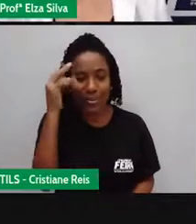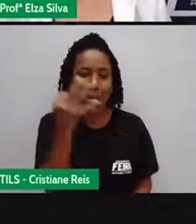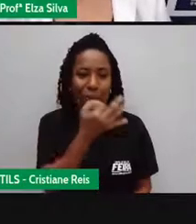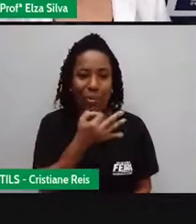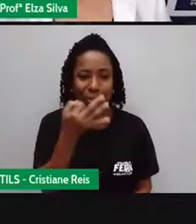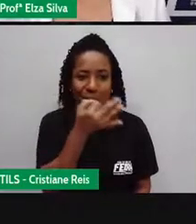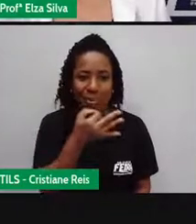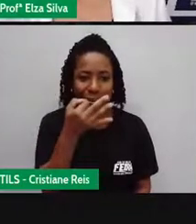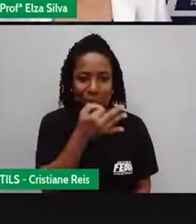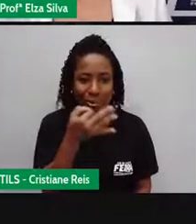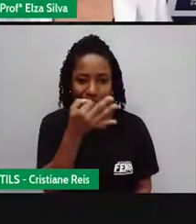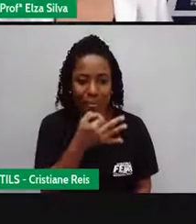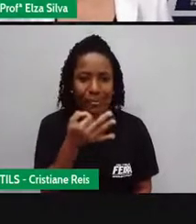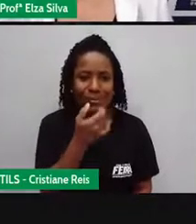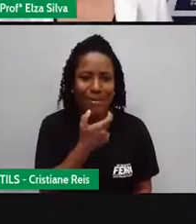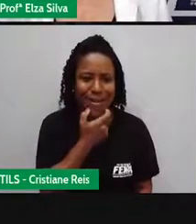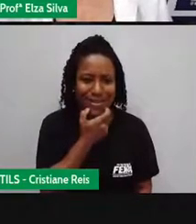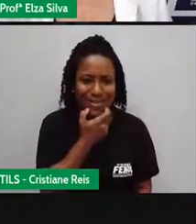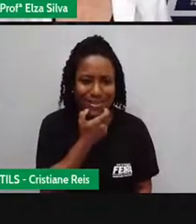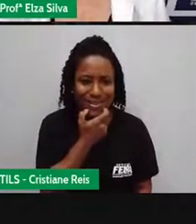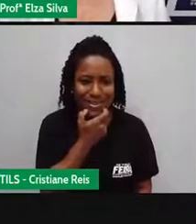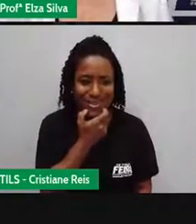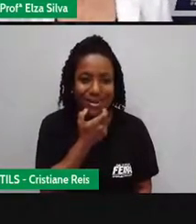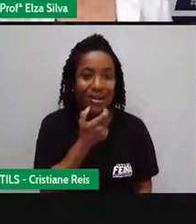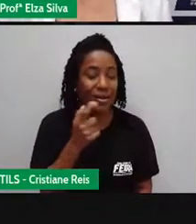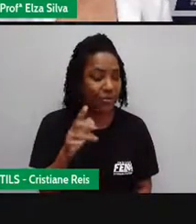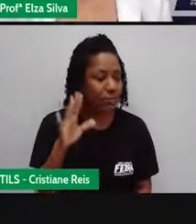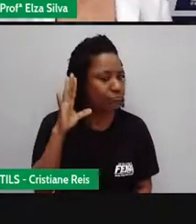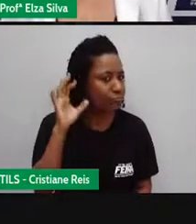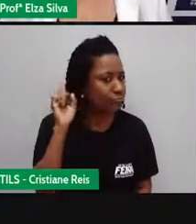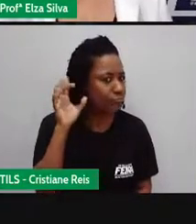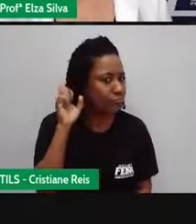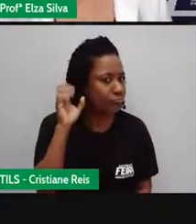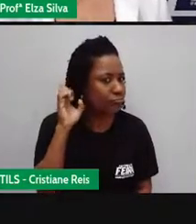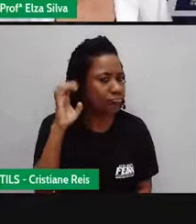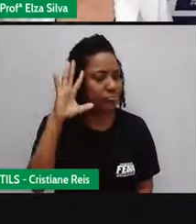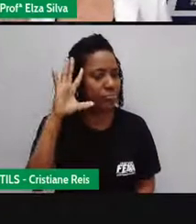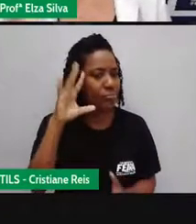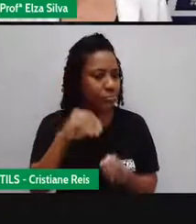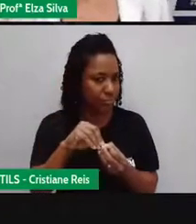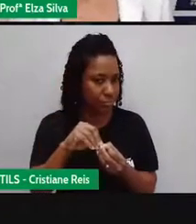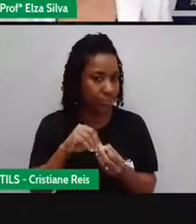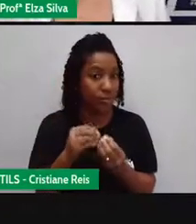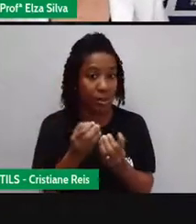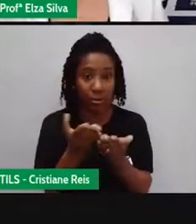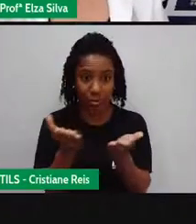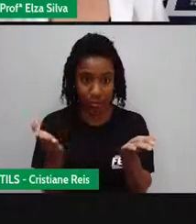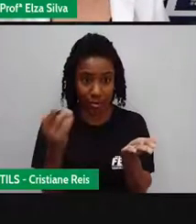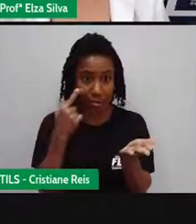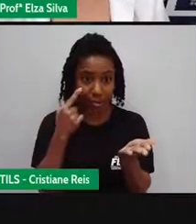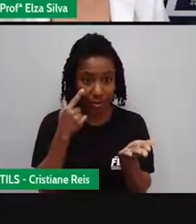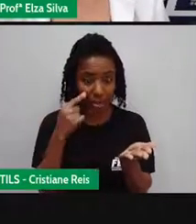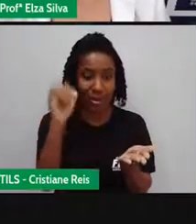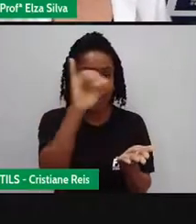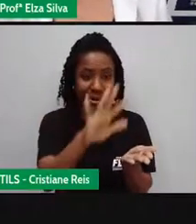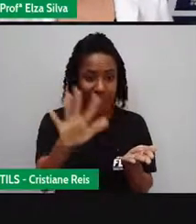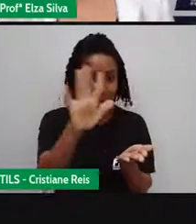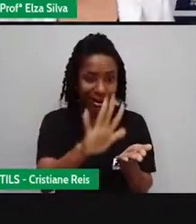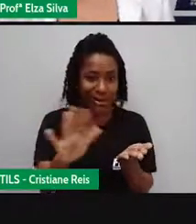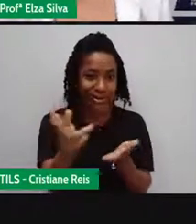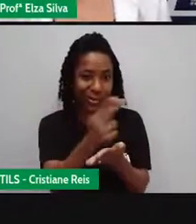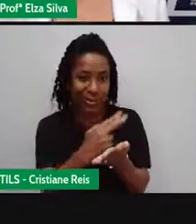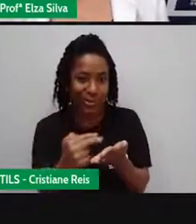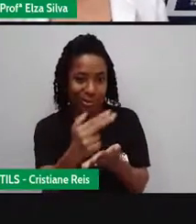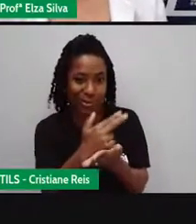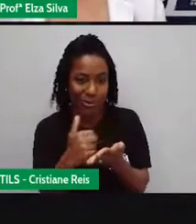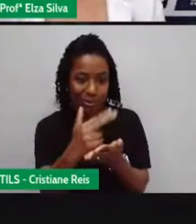inglês dizem. Observem que esse vídeo ele traz imagens e as ilustrações vão te ajudar a compreender. Ele